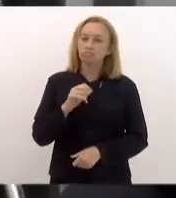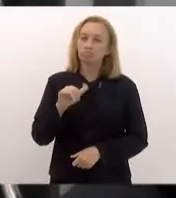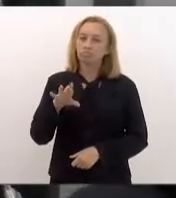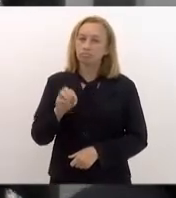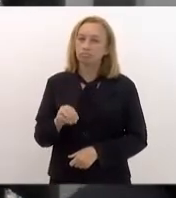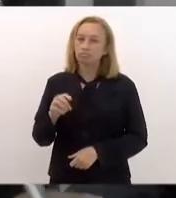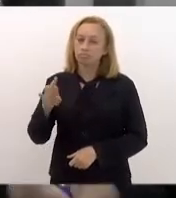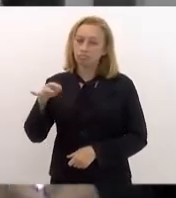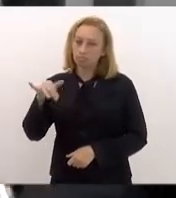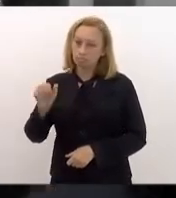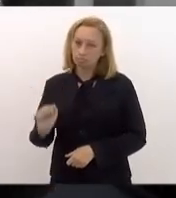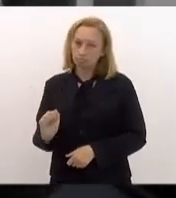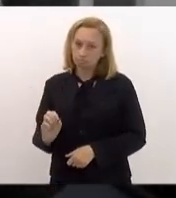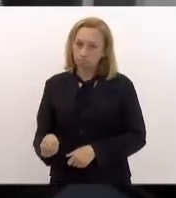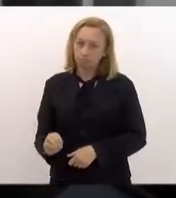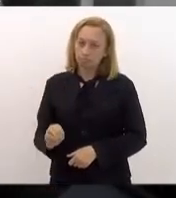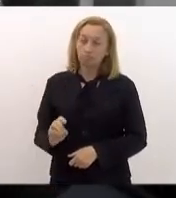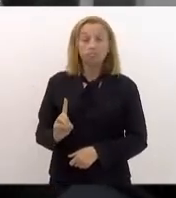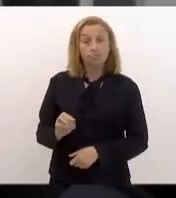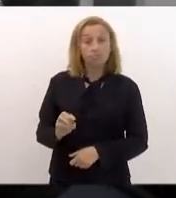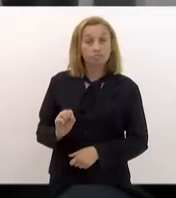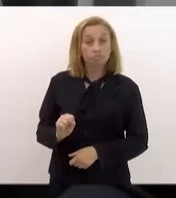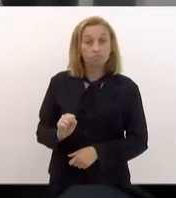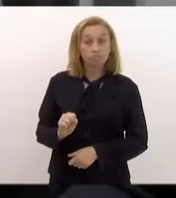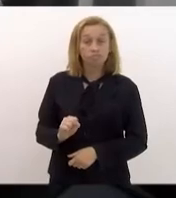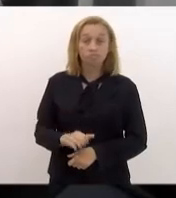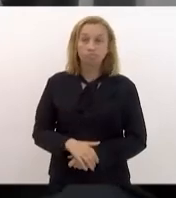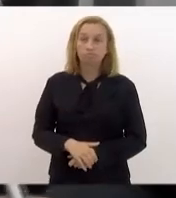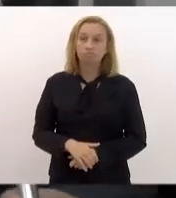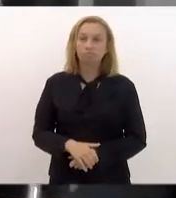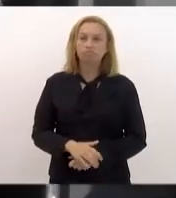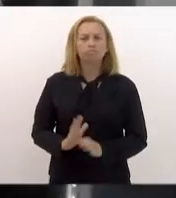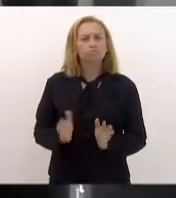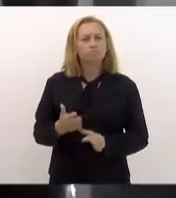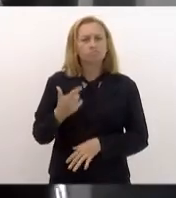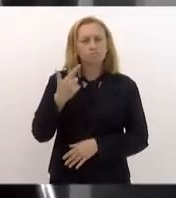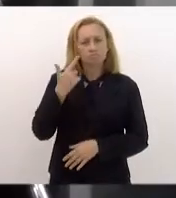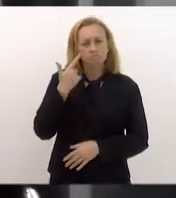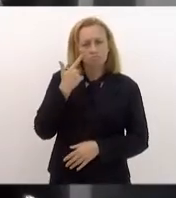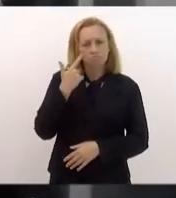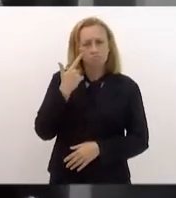metropolitano. Quer dizer, ele é viável. Agora, eu tenho a impressão,